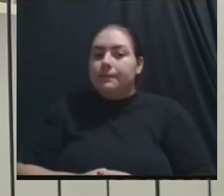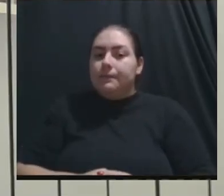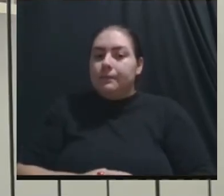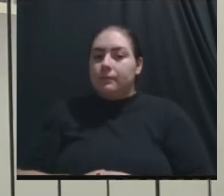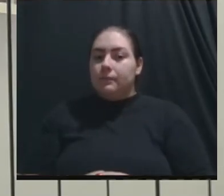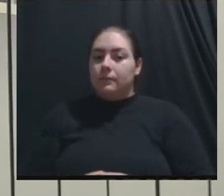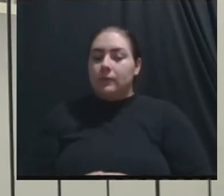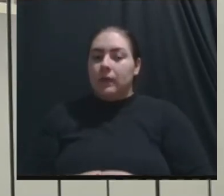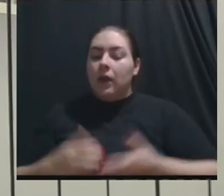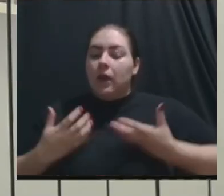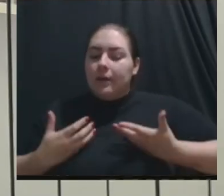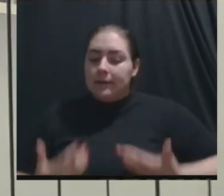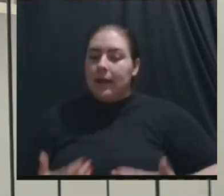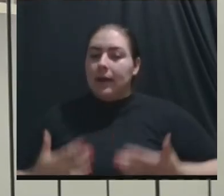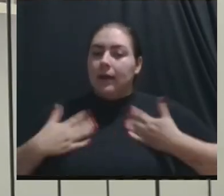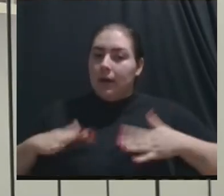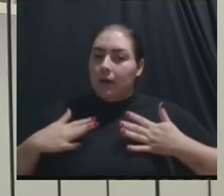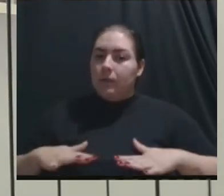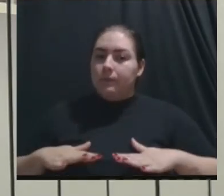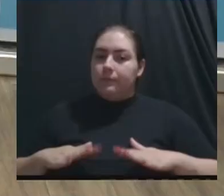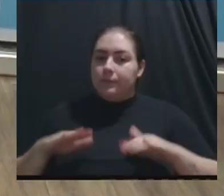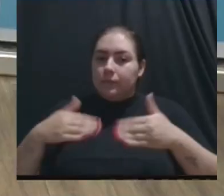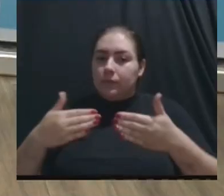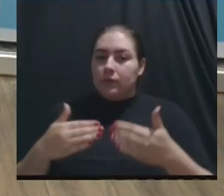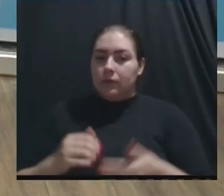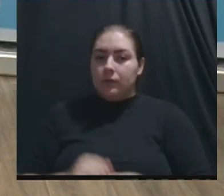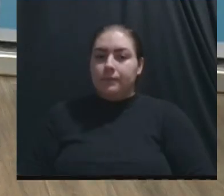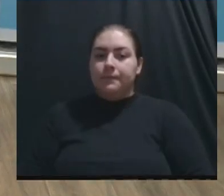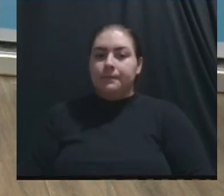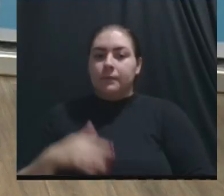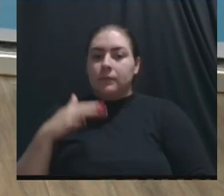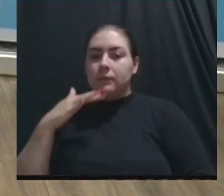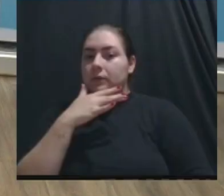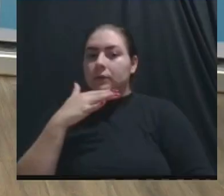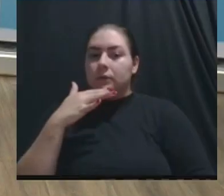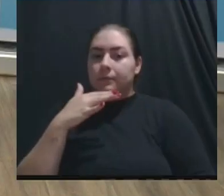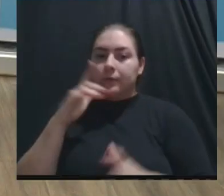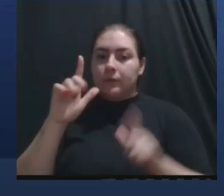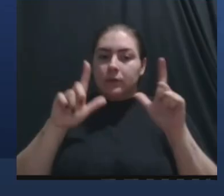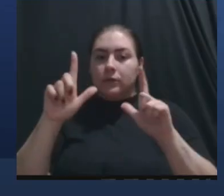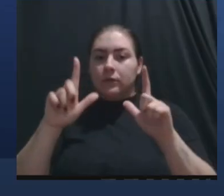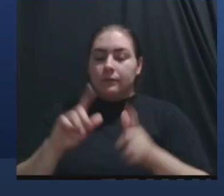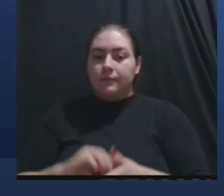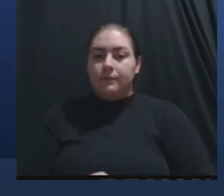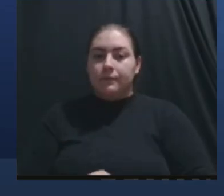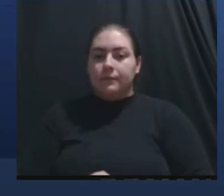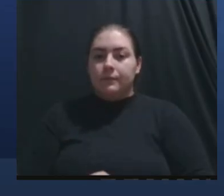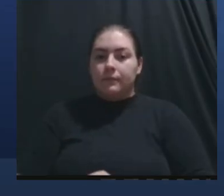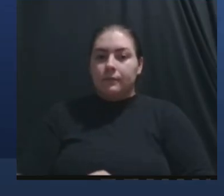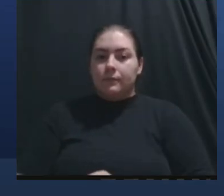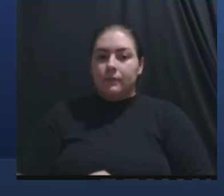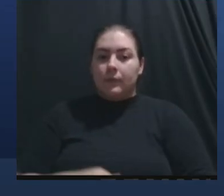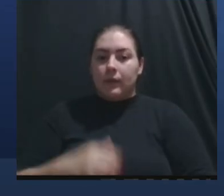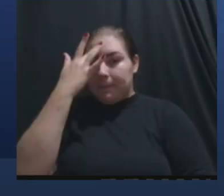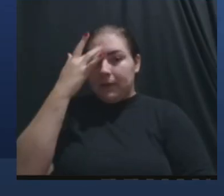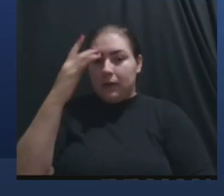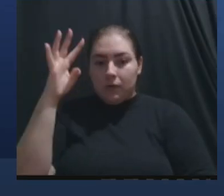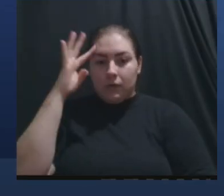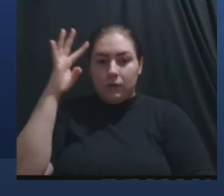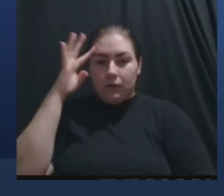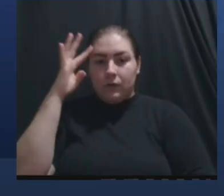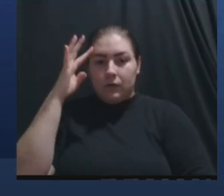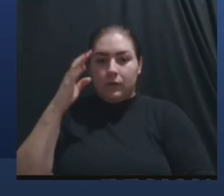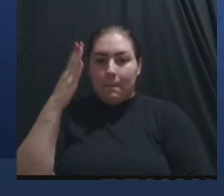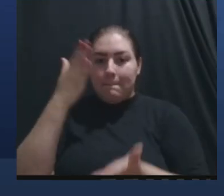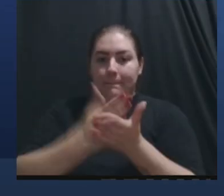a tarde. Vamos às temperaturas, porque elas já estão aqui na minha tela. Para amanhã, quarta-feira, então, meio de semana chegando com mínima